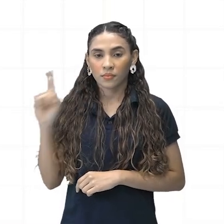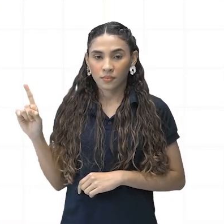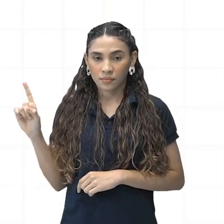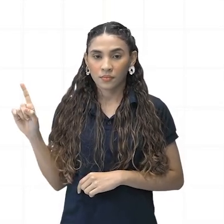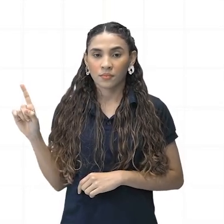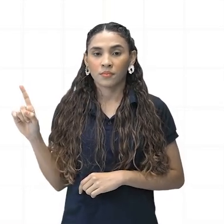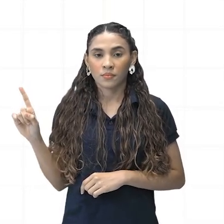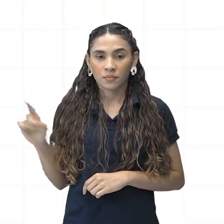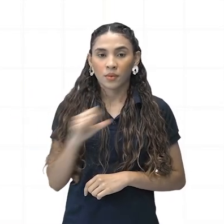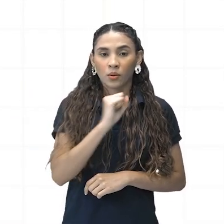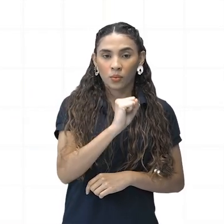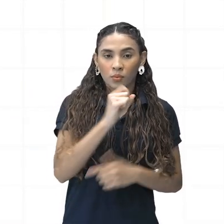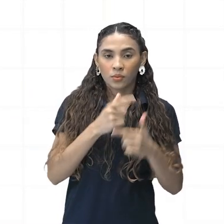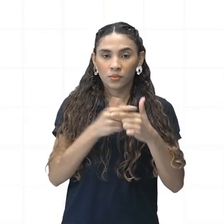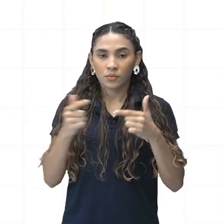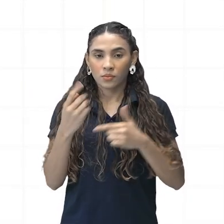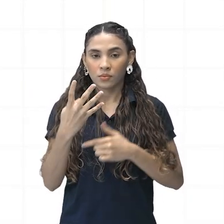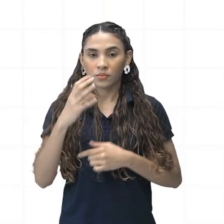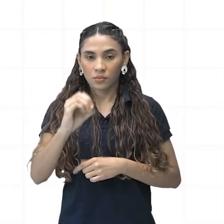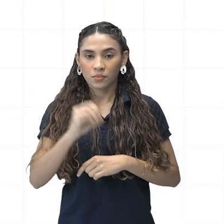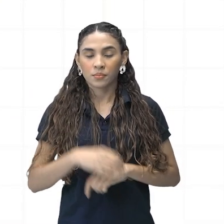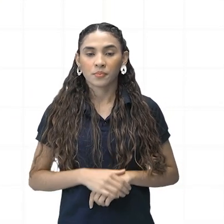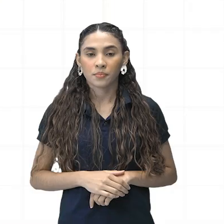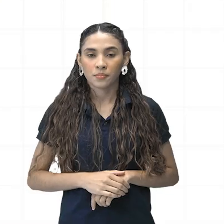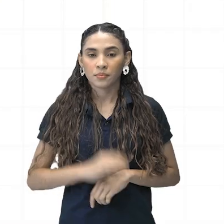0,275. 8 dividido por 40,